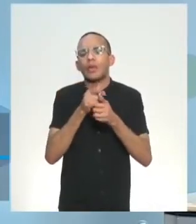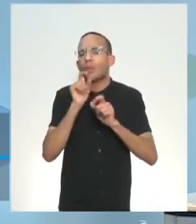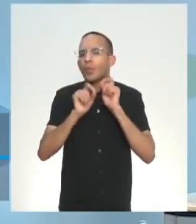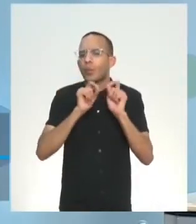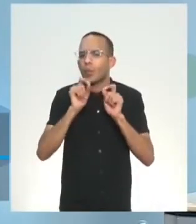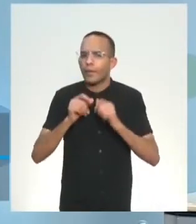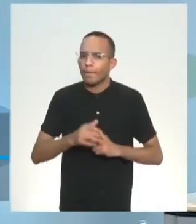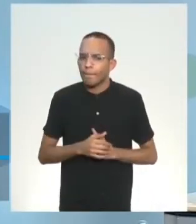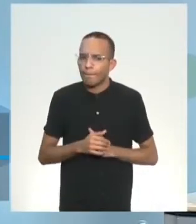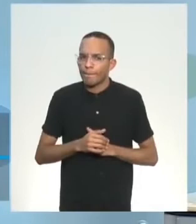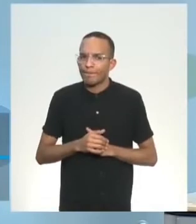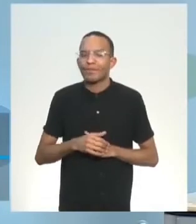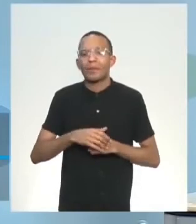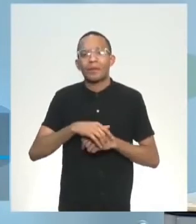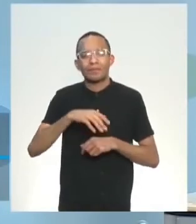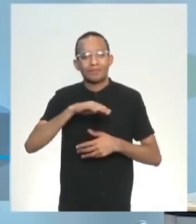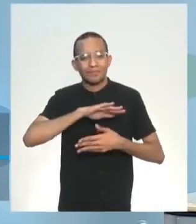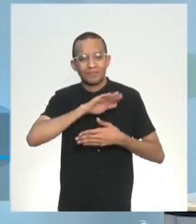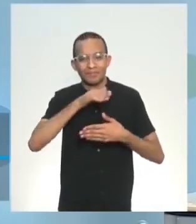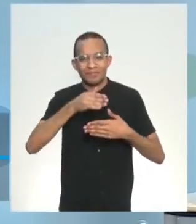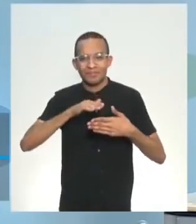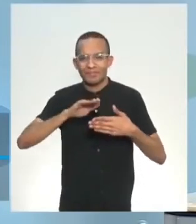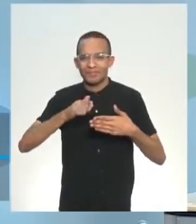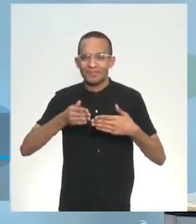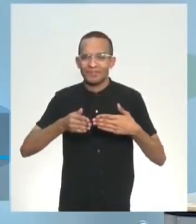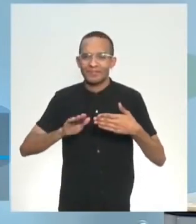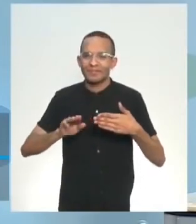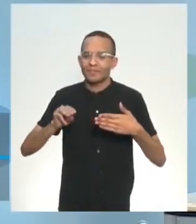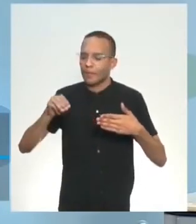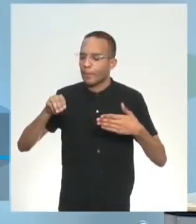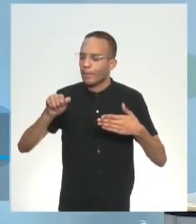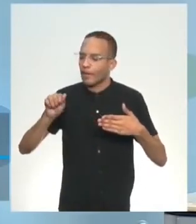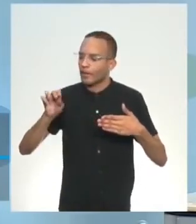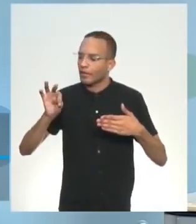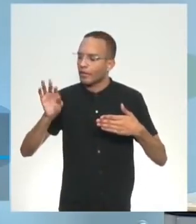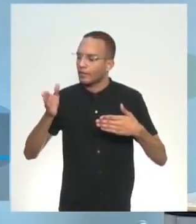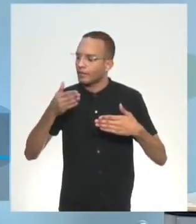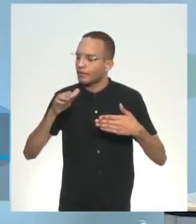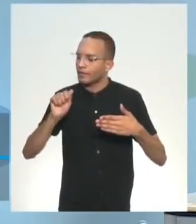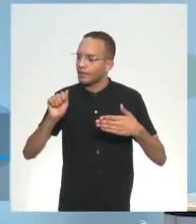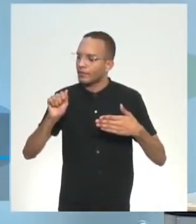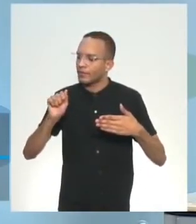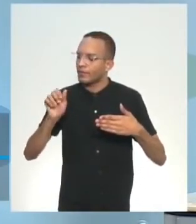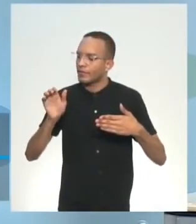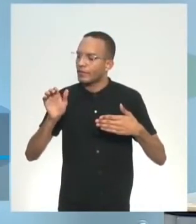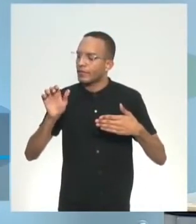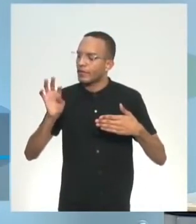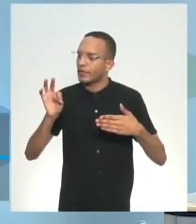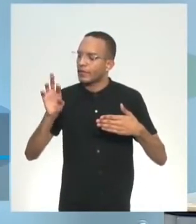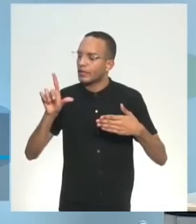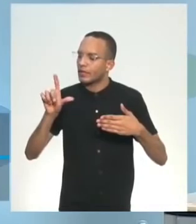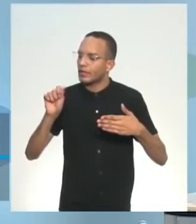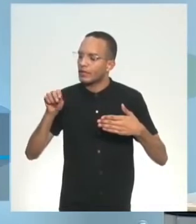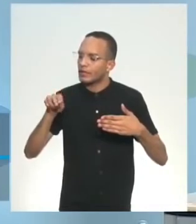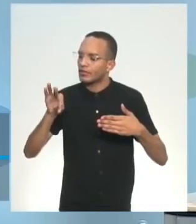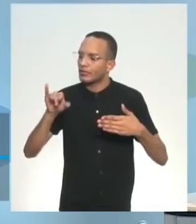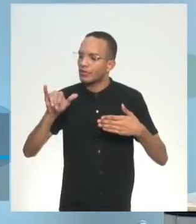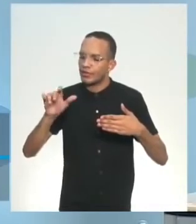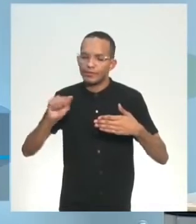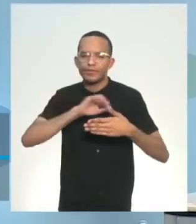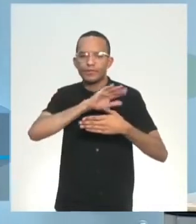ó? A Mata Atlântica, é só lembrar do oceano. Mas quando chega aqui no sul, ó, a Mata Atlântica vai até o interiorzão, ó, tá